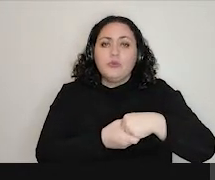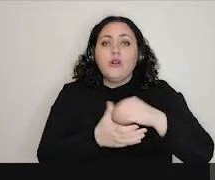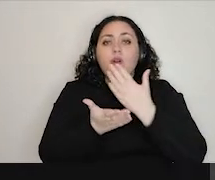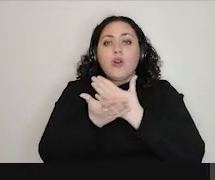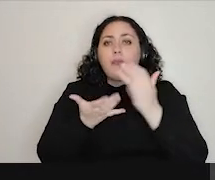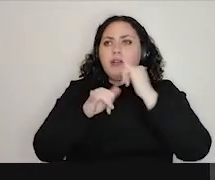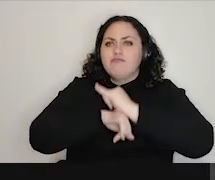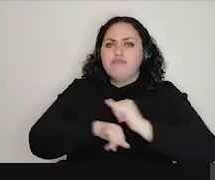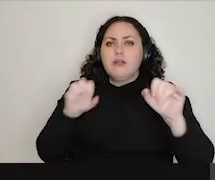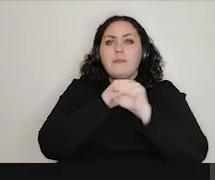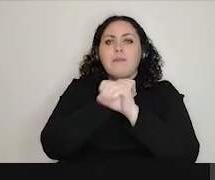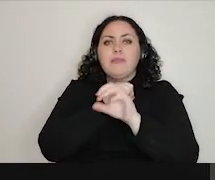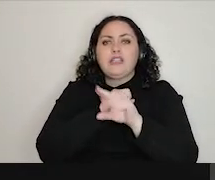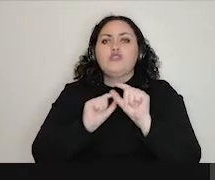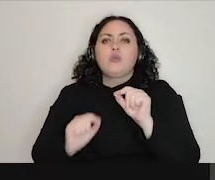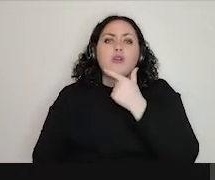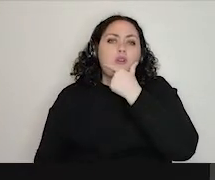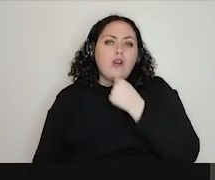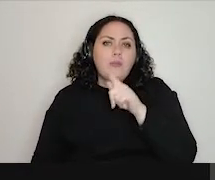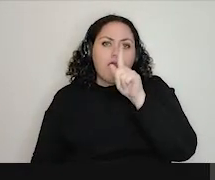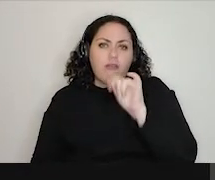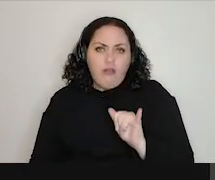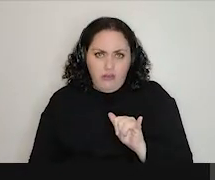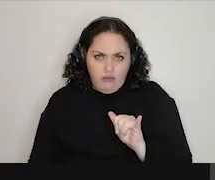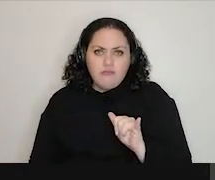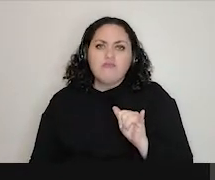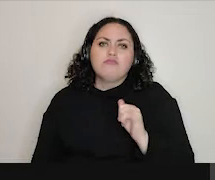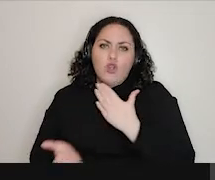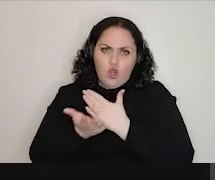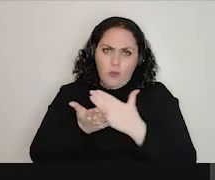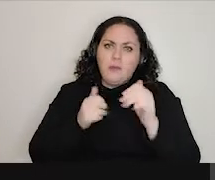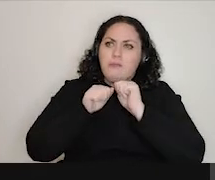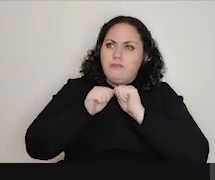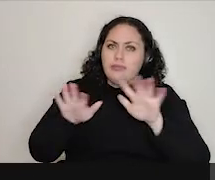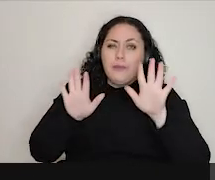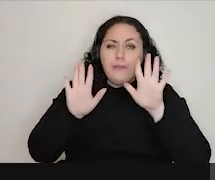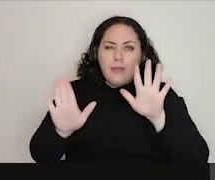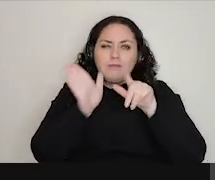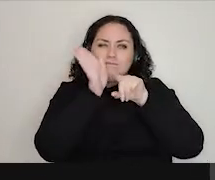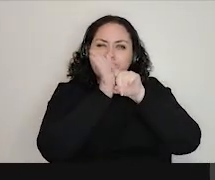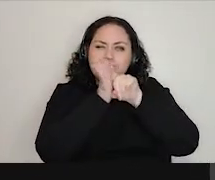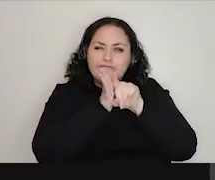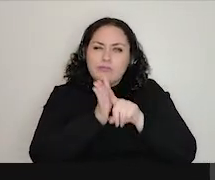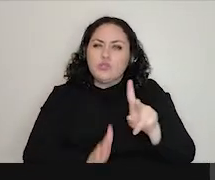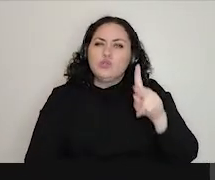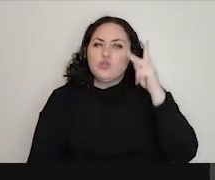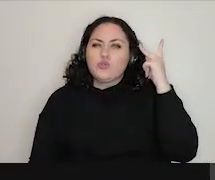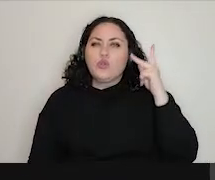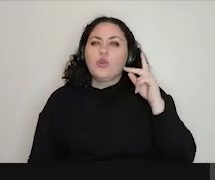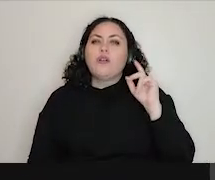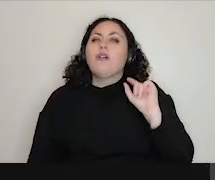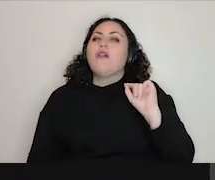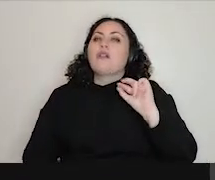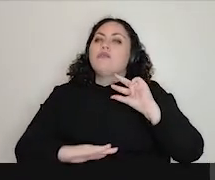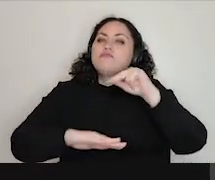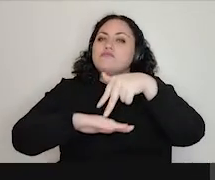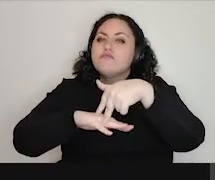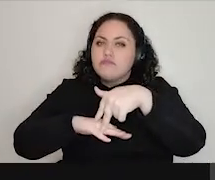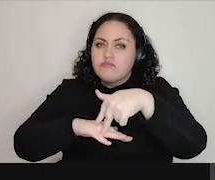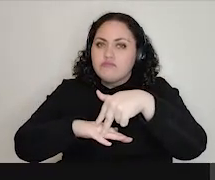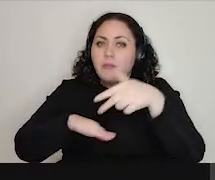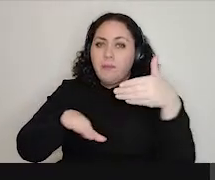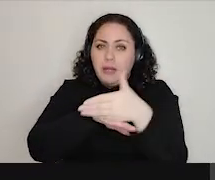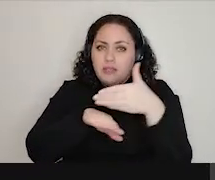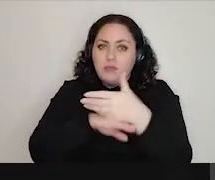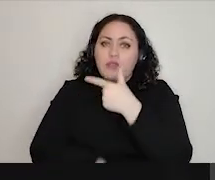mídia, um protagonismo maior de homens gays, né, mas se a gente for a fundo na história, a gente